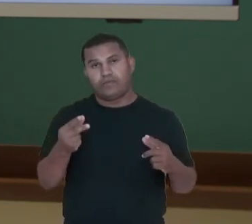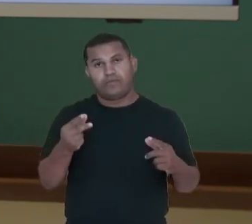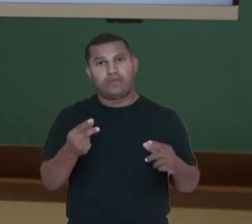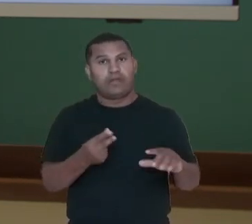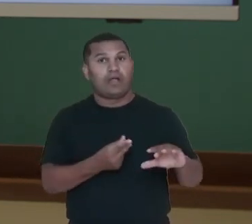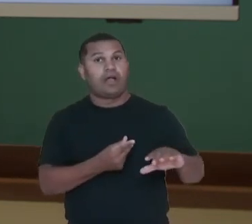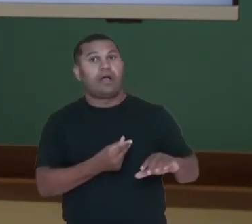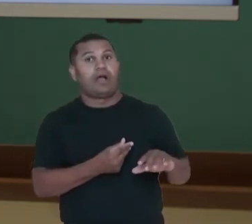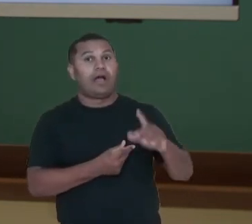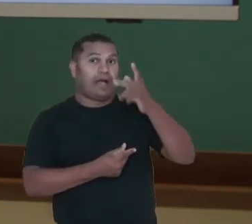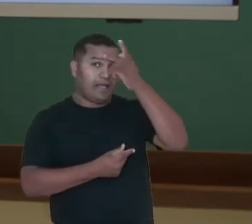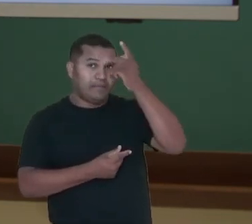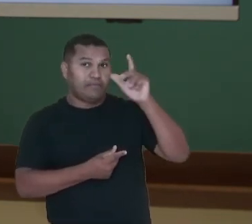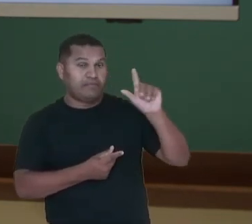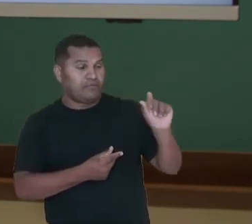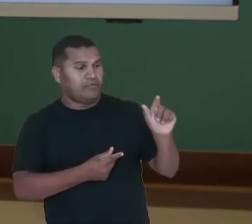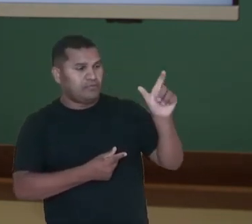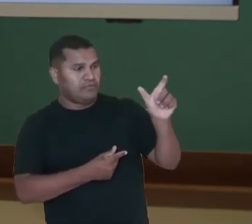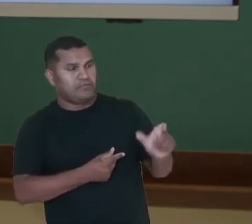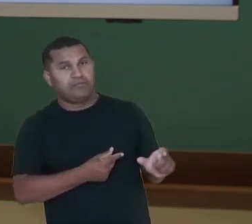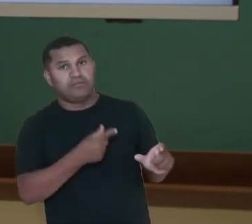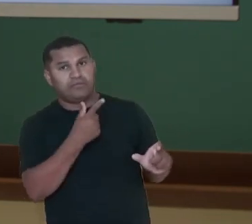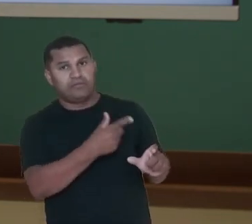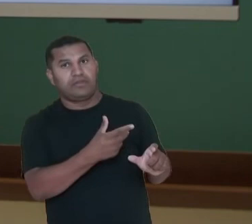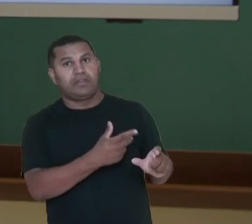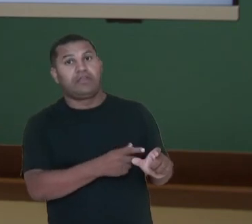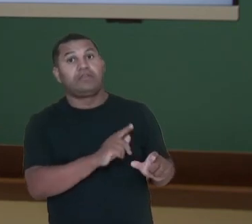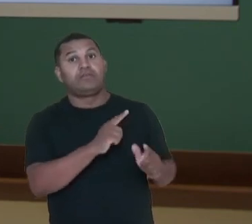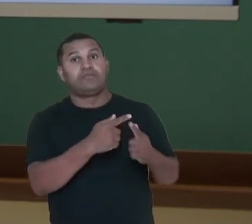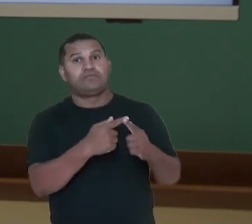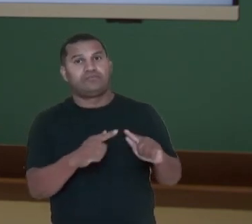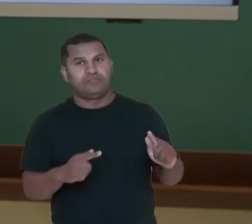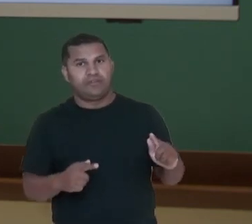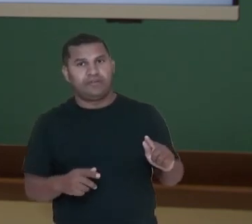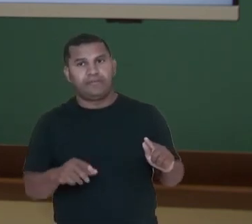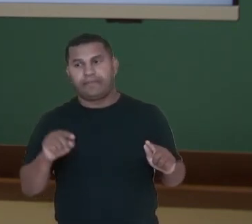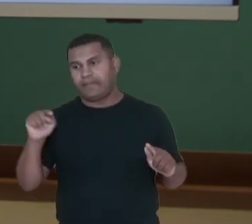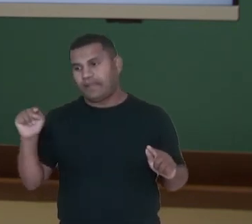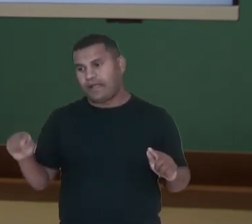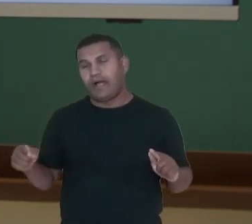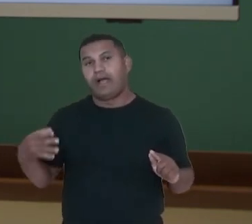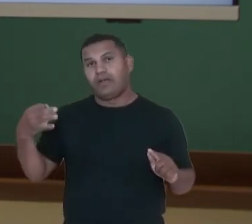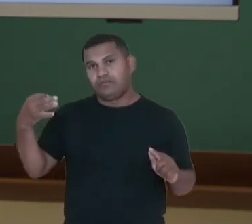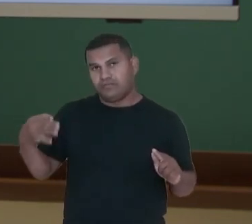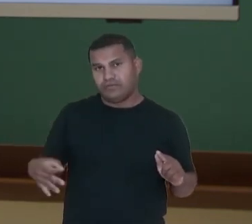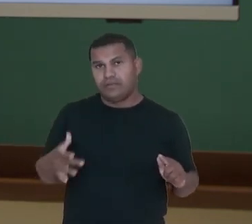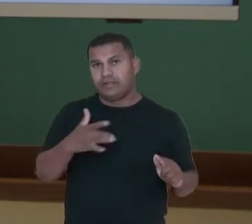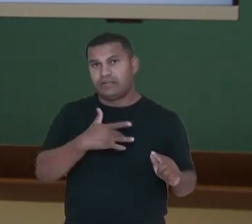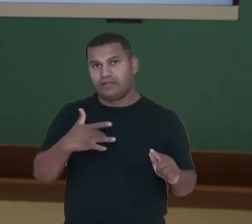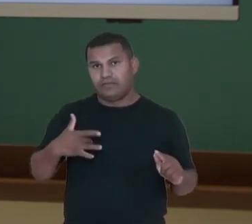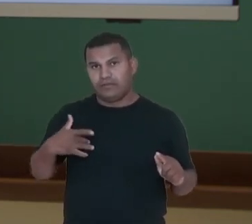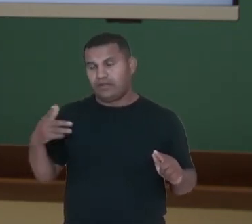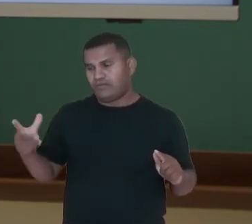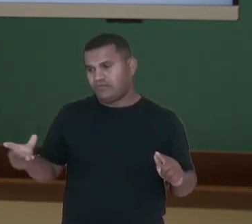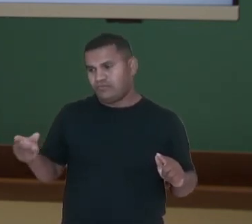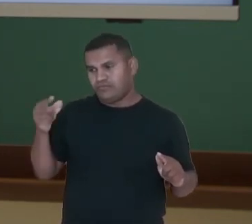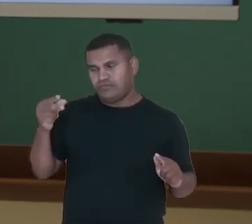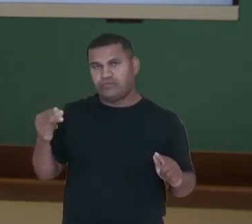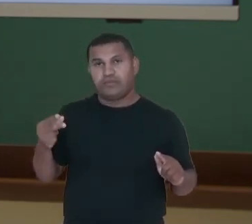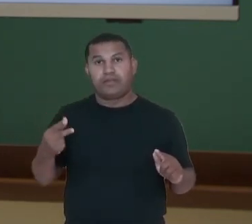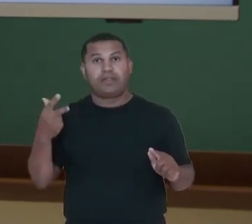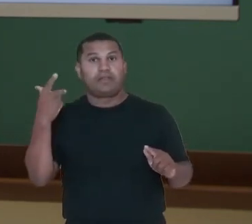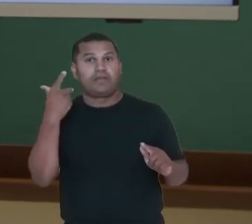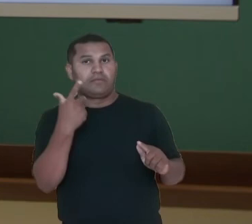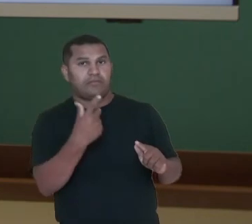Então, eu tenho um gene defeituoso, o gene humano defeituoso. E eu pego numa outra pessoa um gene saudável e